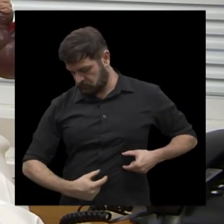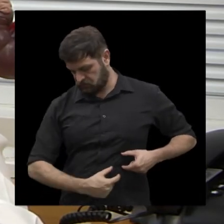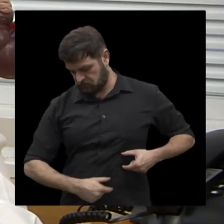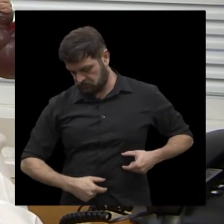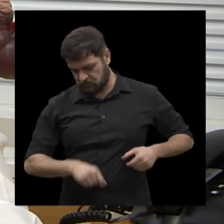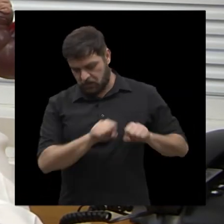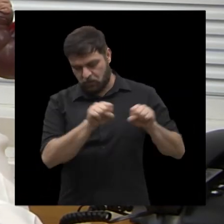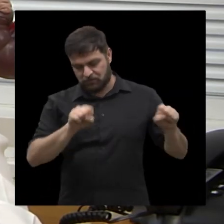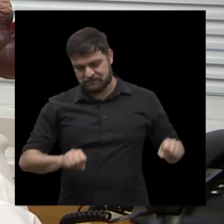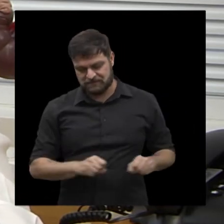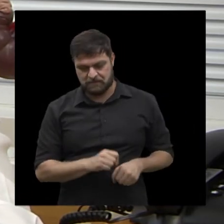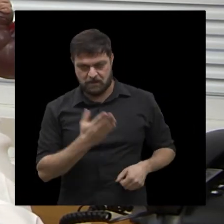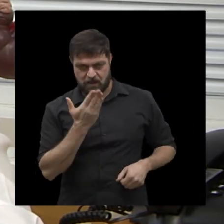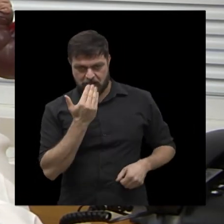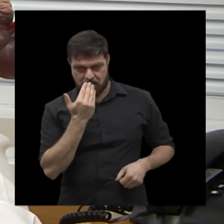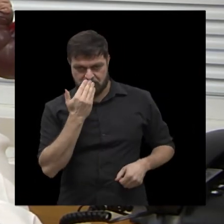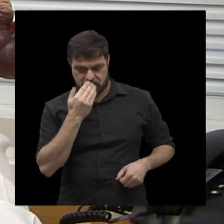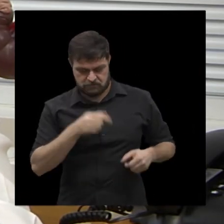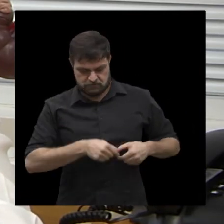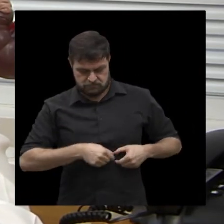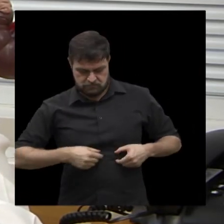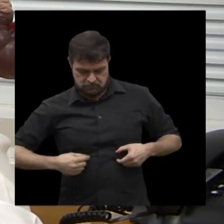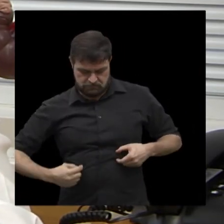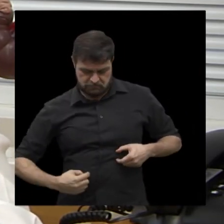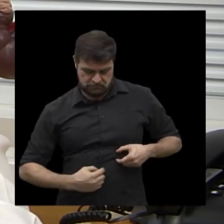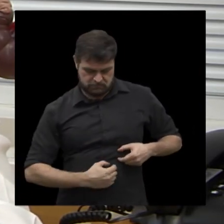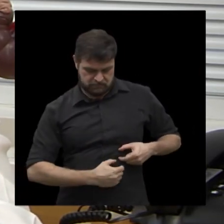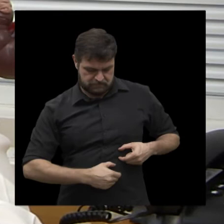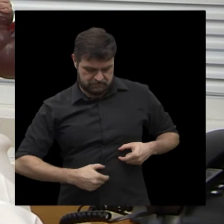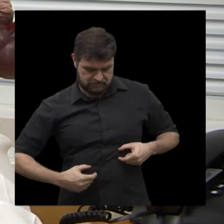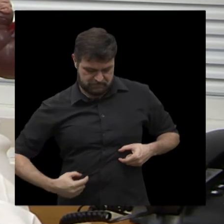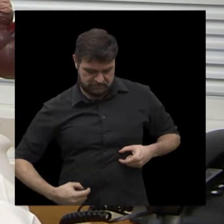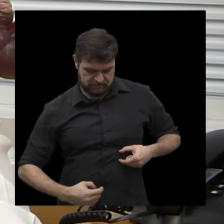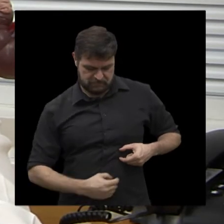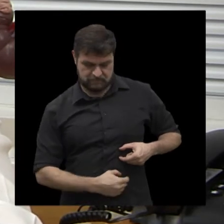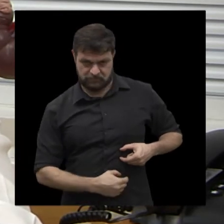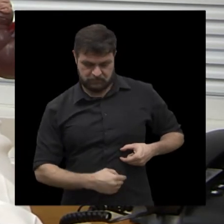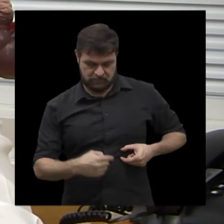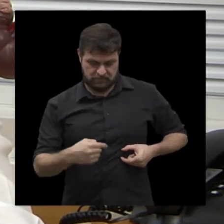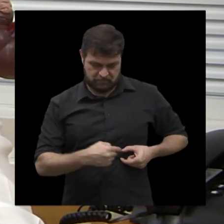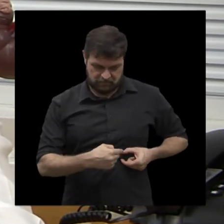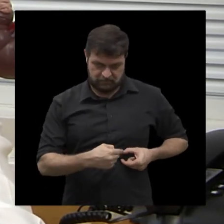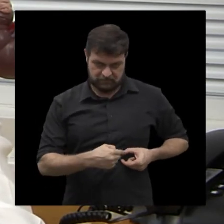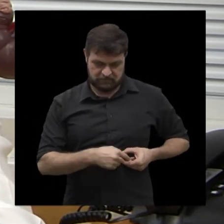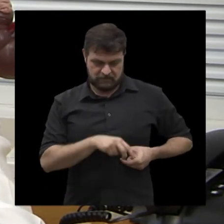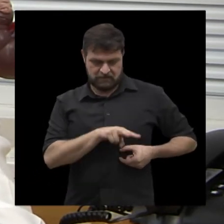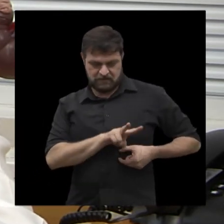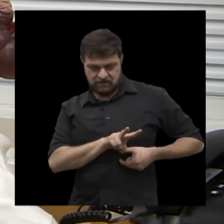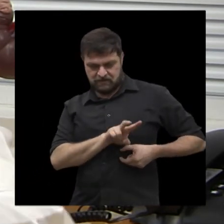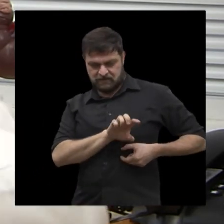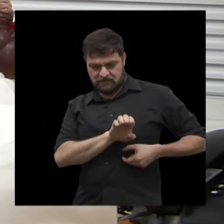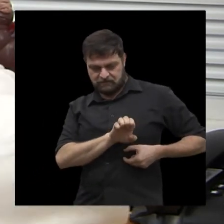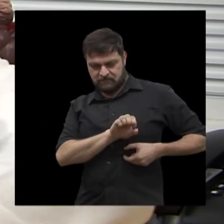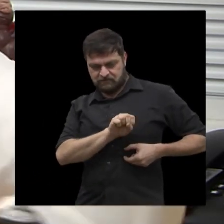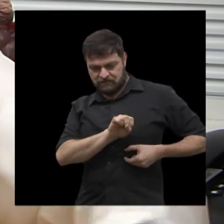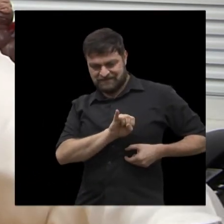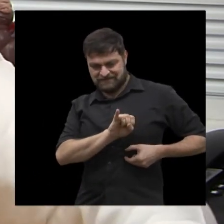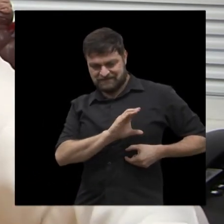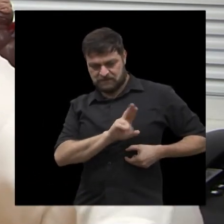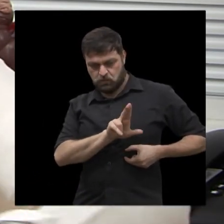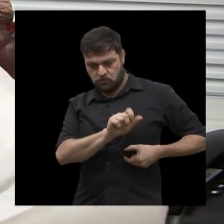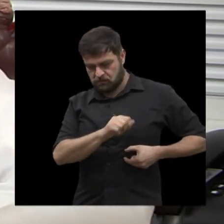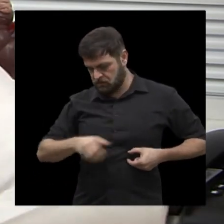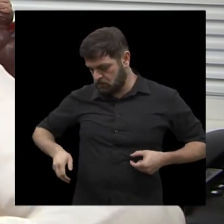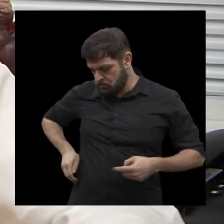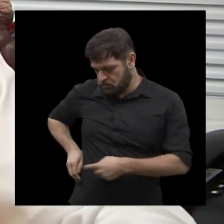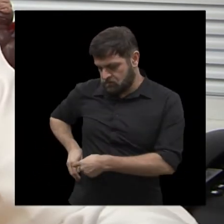sistema digestivo, onde vai a bile, vai contrair, vai jogar bile no sistema digestivo. O do rim é